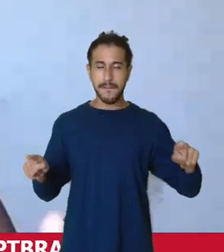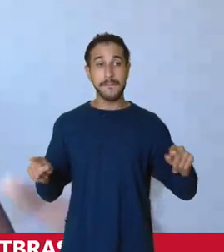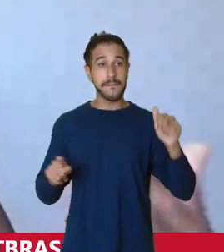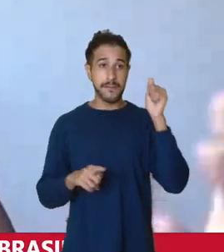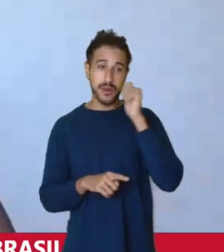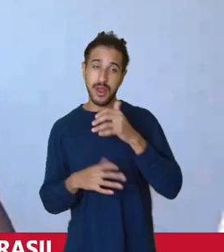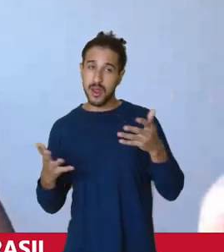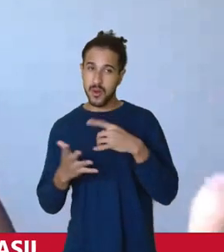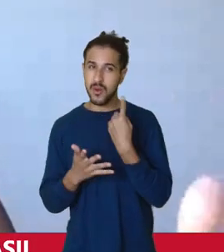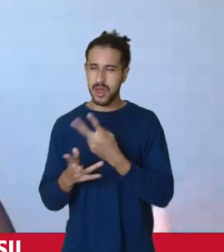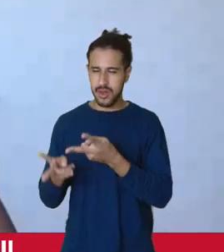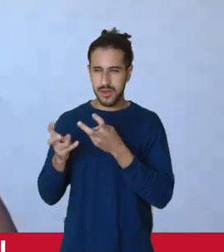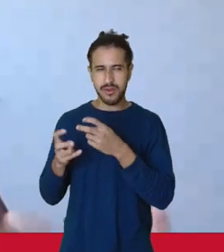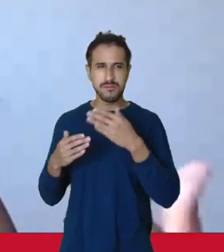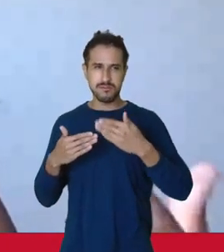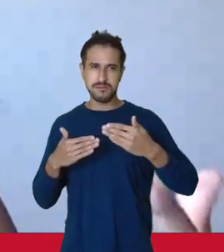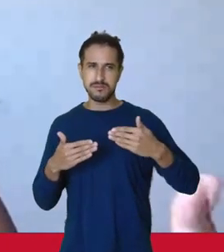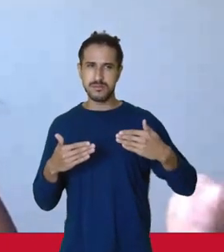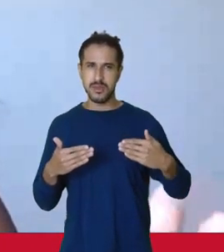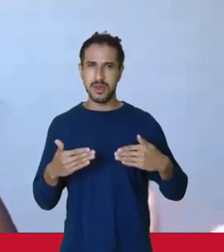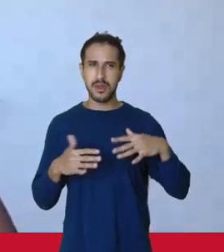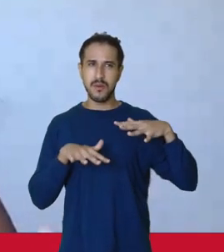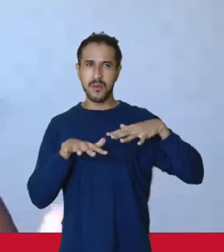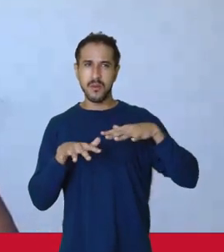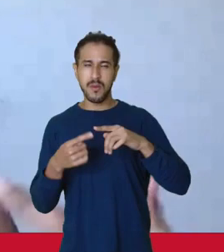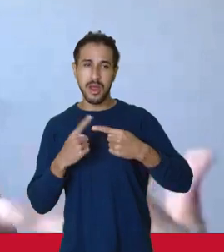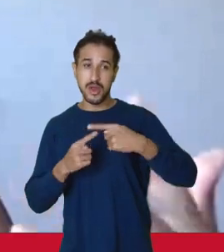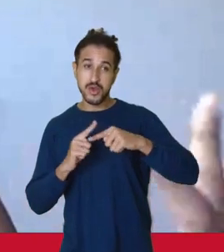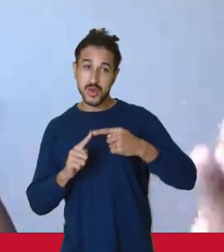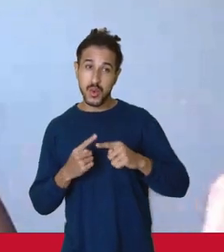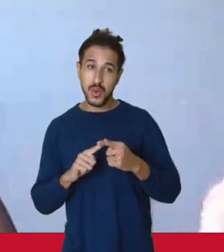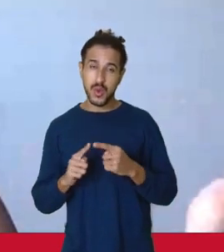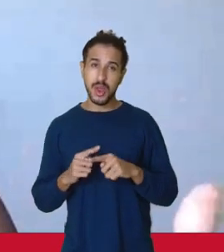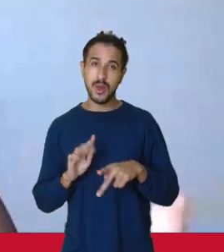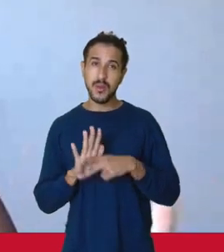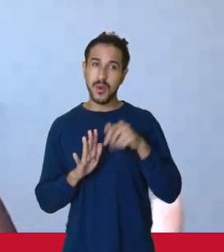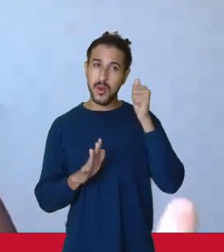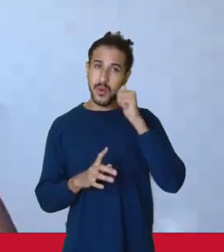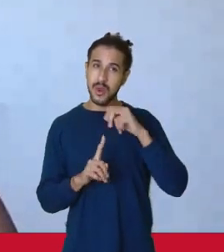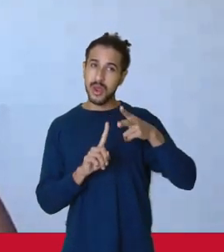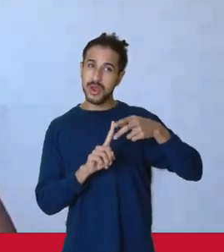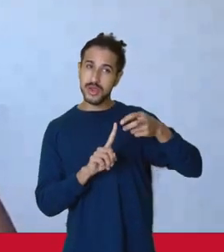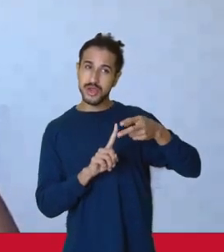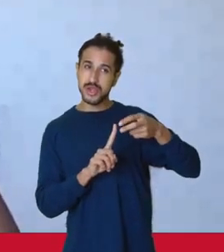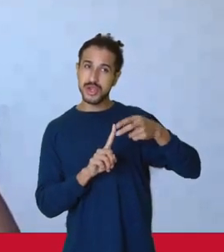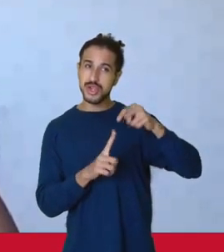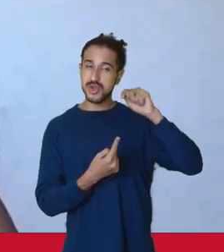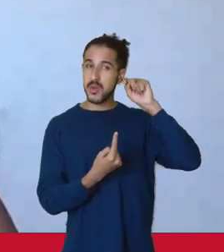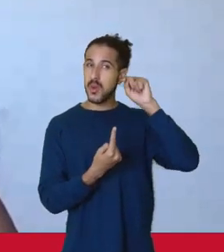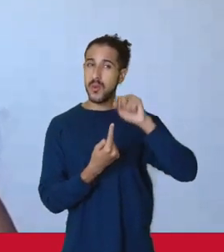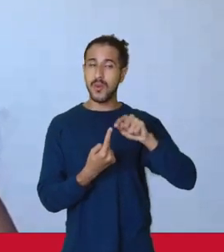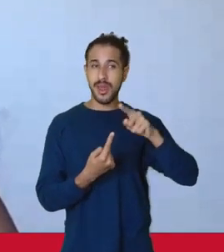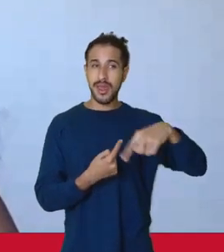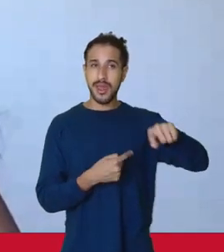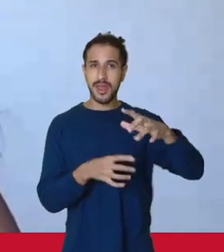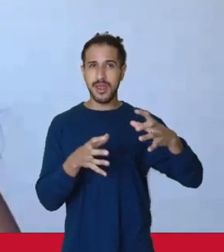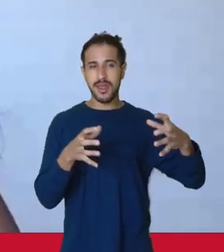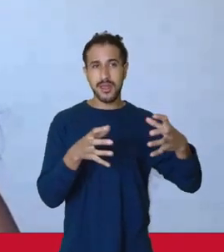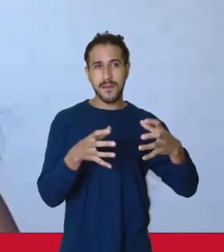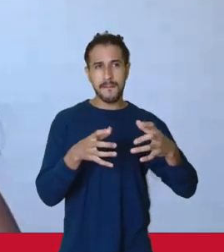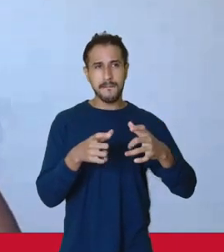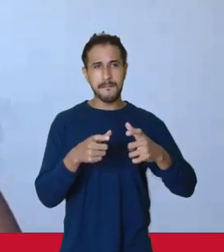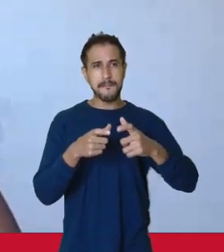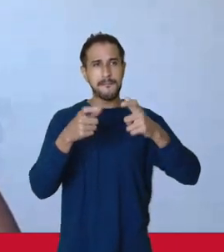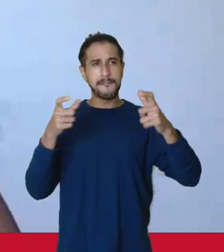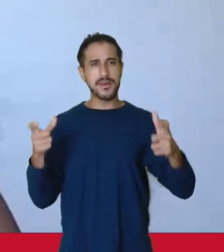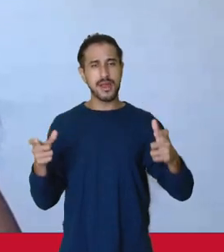E aí agora a gente viu recentemente uma articulação também das mulheres indígenas no sentido de ampliar